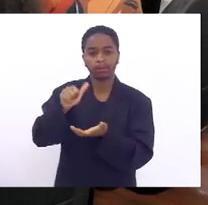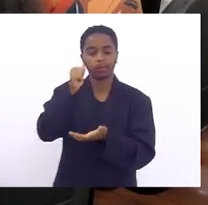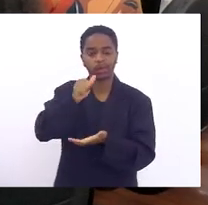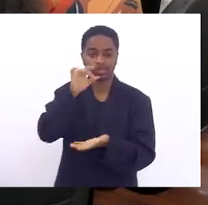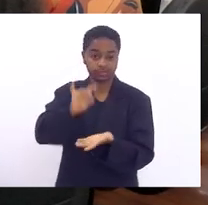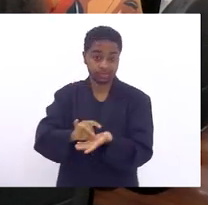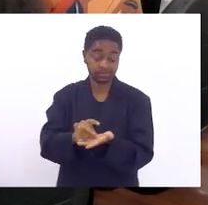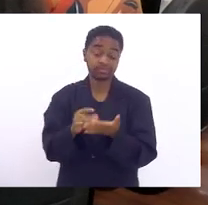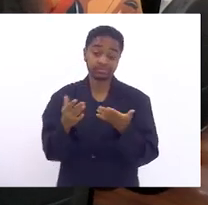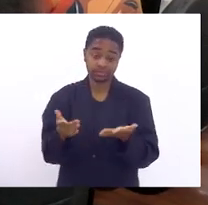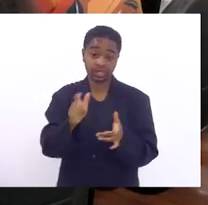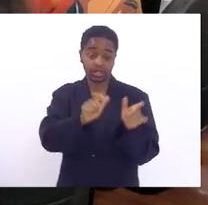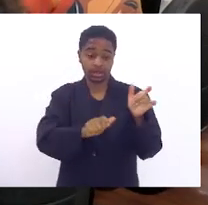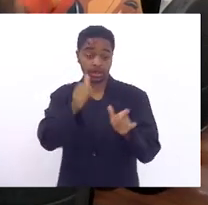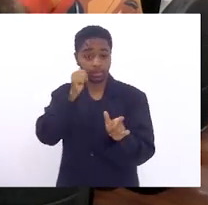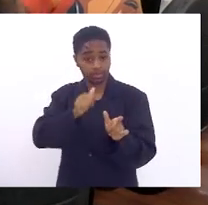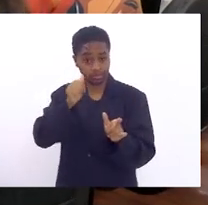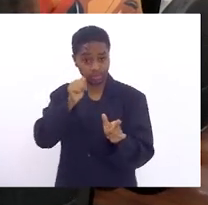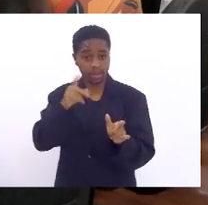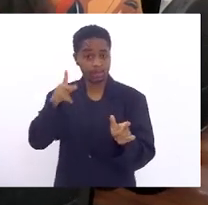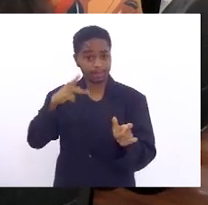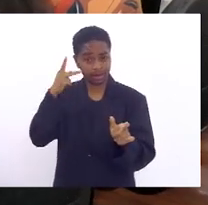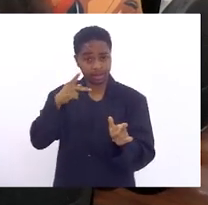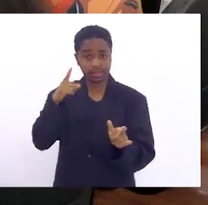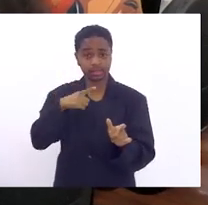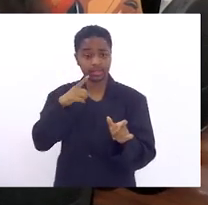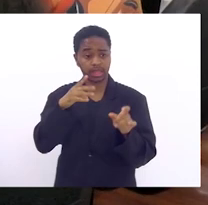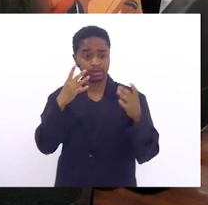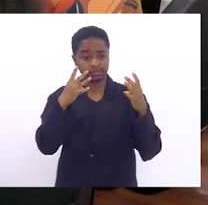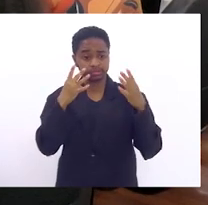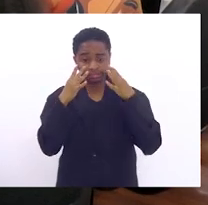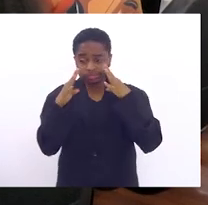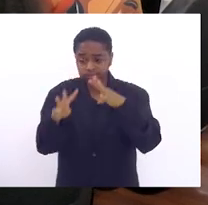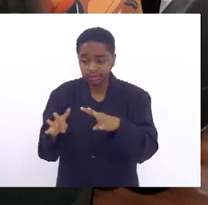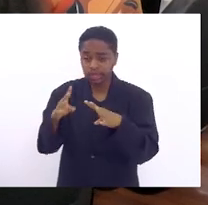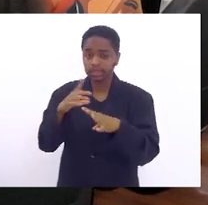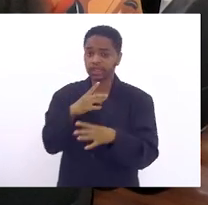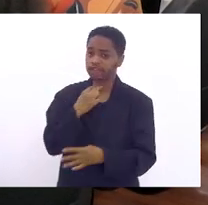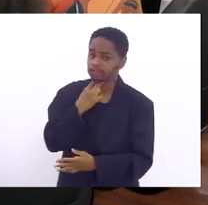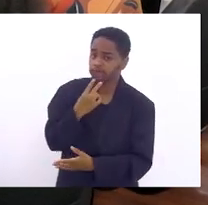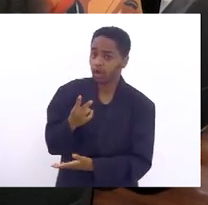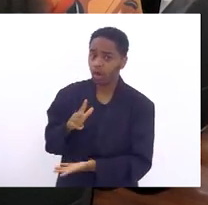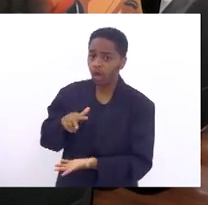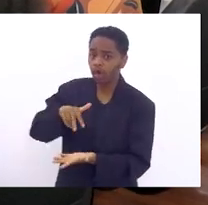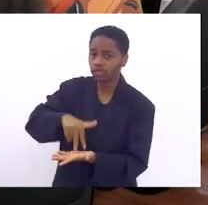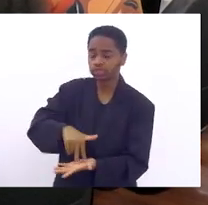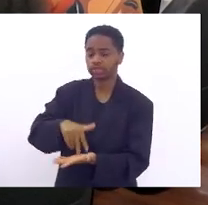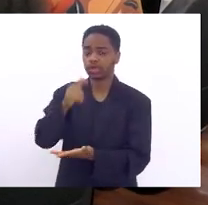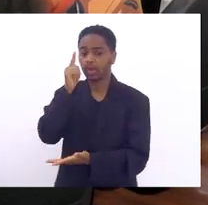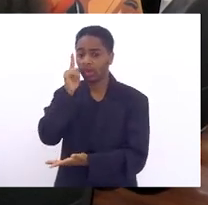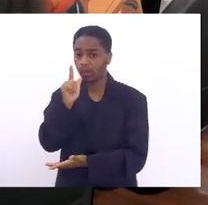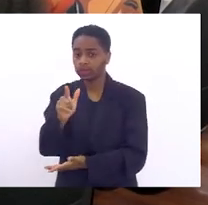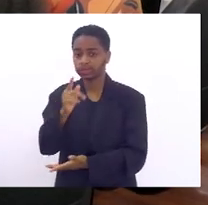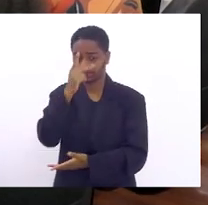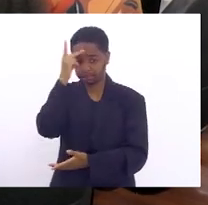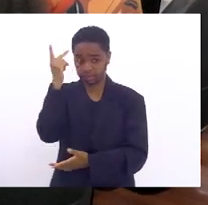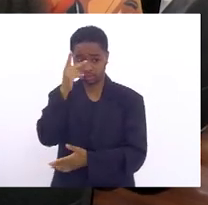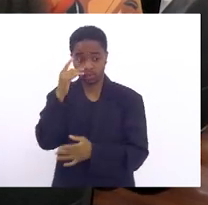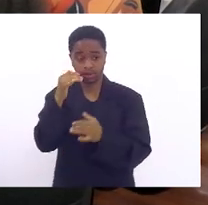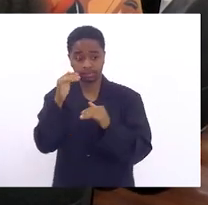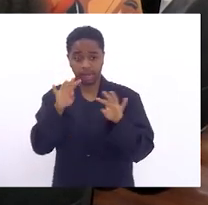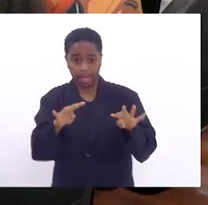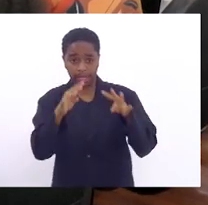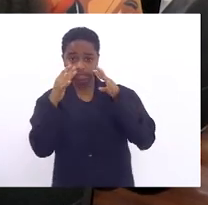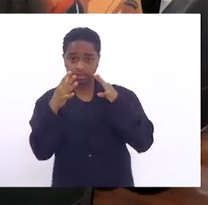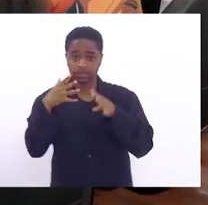hoje são parlamentares tem visibilidade tem voz consegue eh dar visibilidade à suas